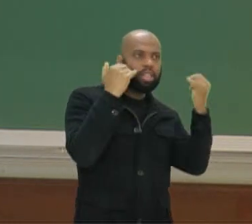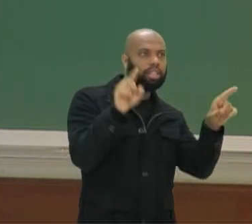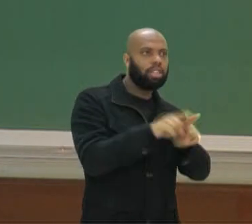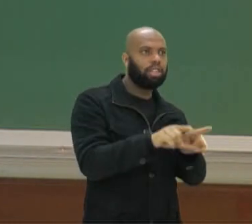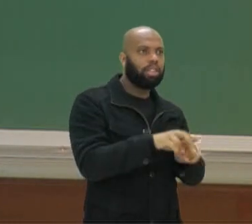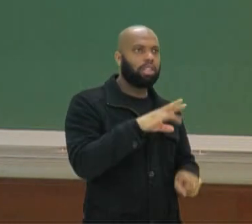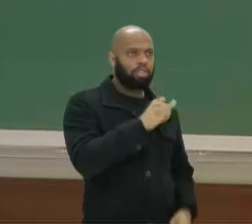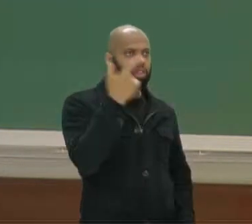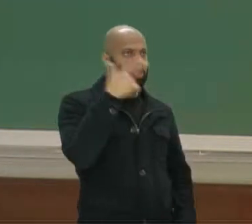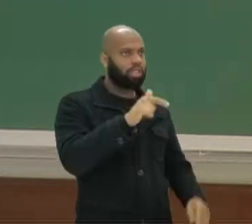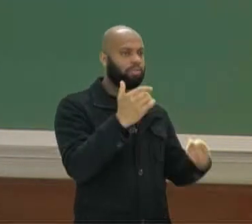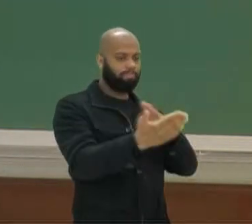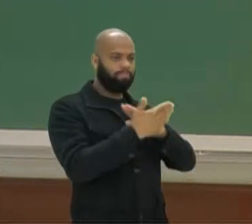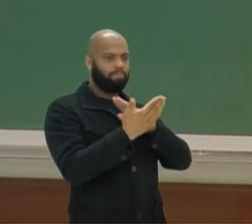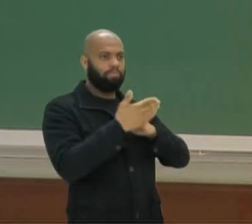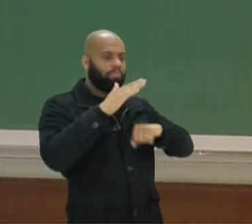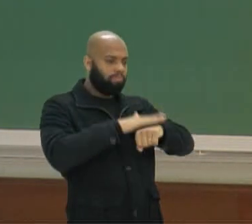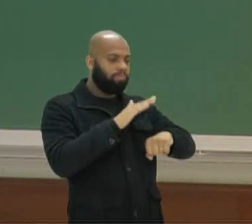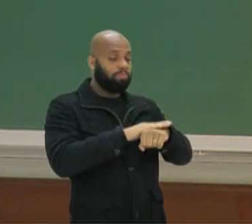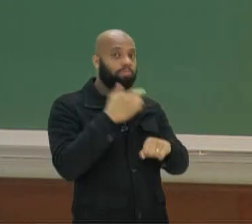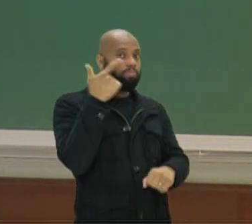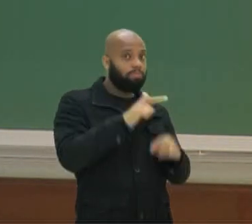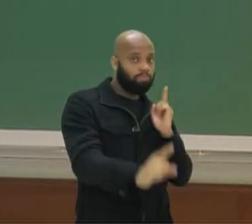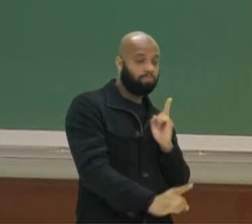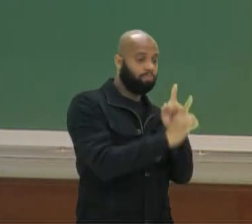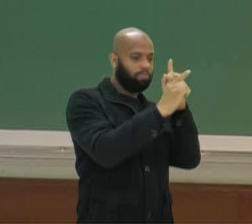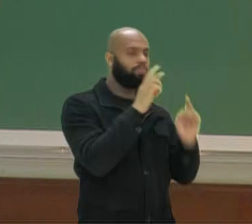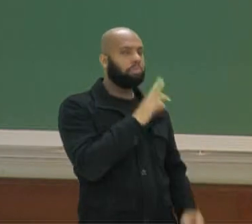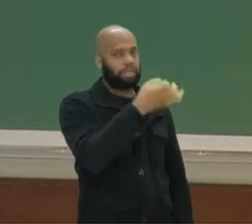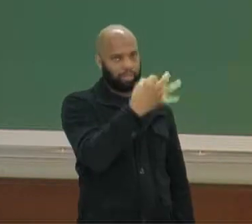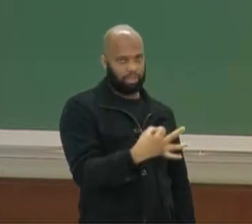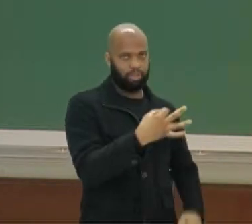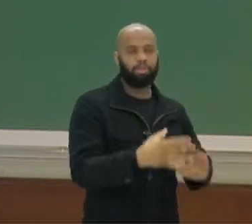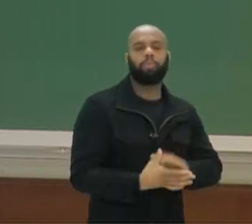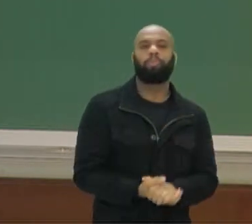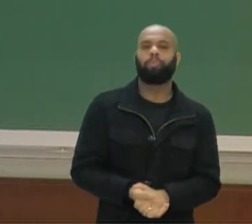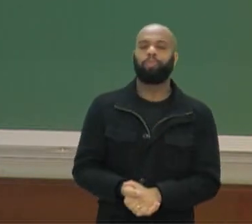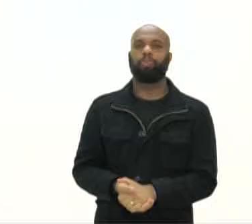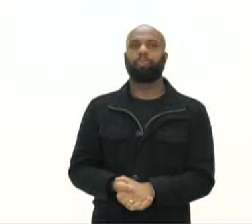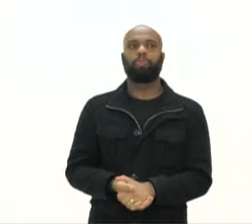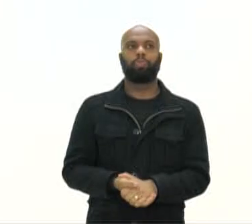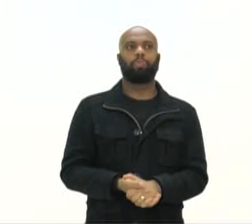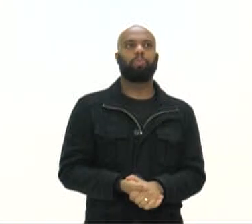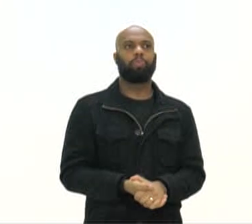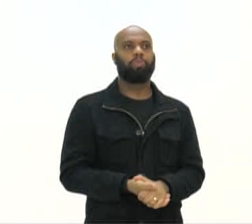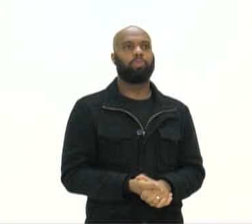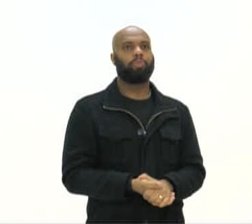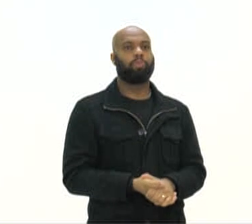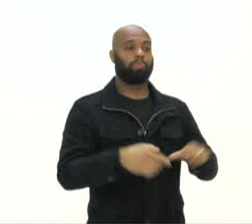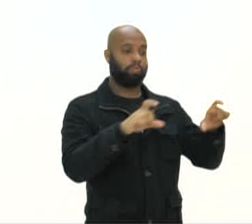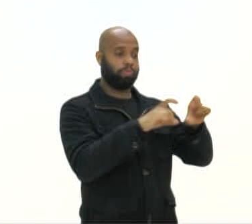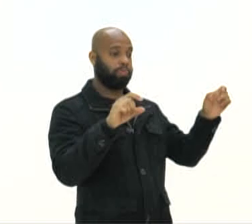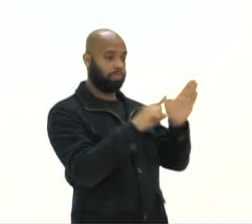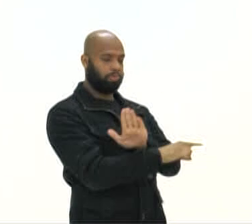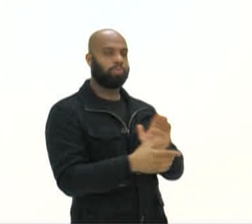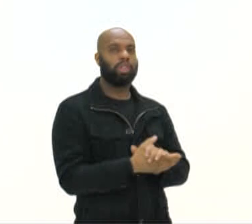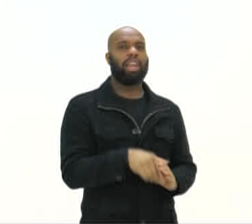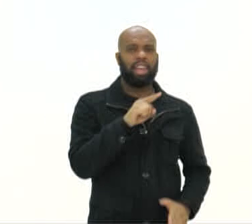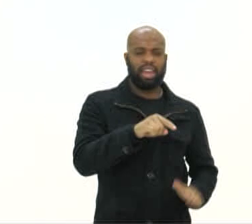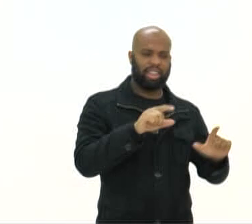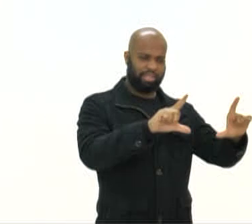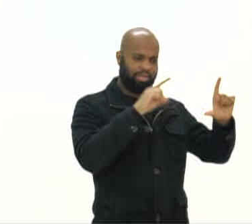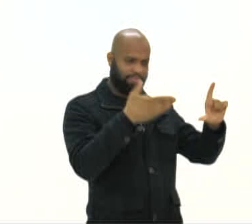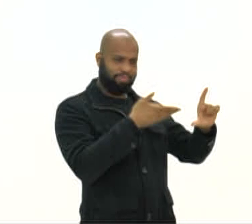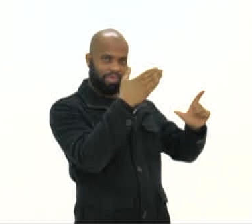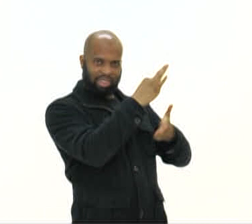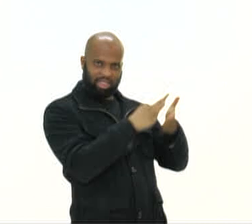que vão ajudar a gente a buscar a resposta certa, né? Então, olha só. Nesse texto publicitário, são